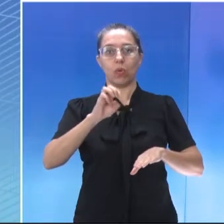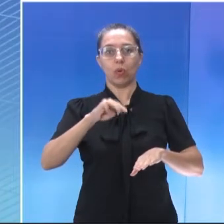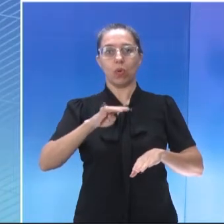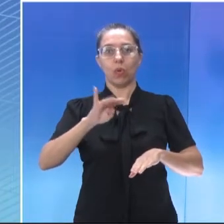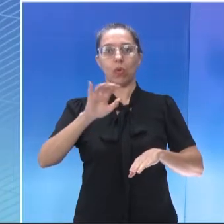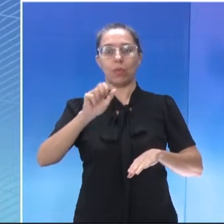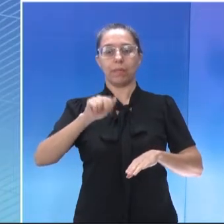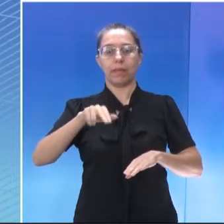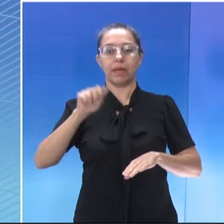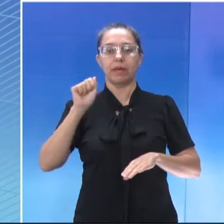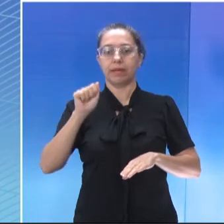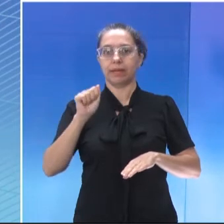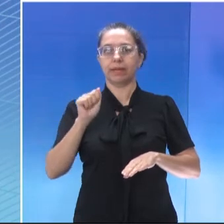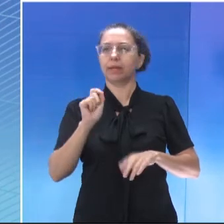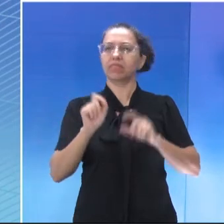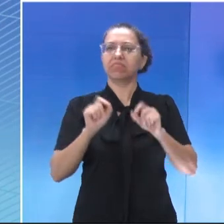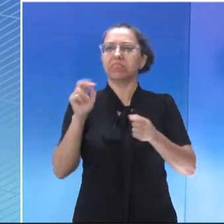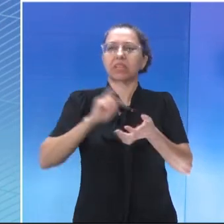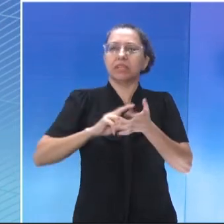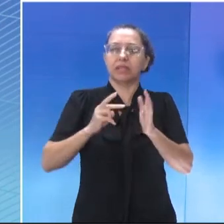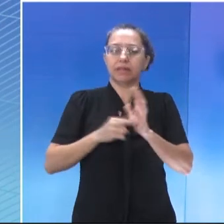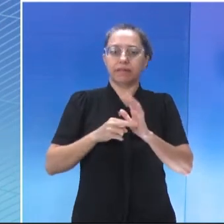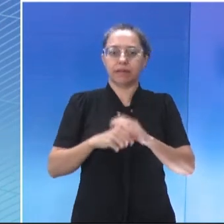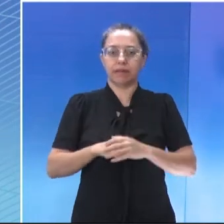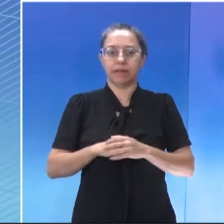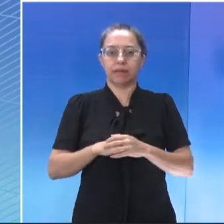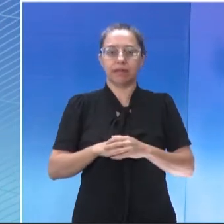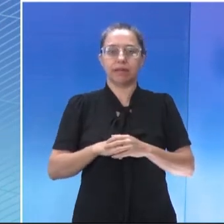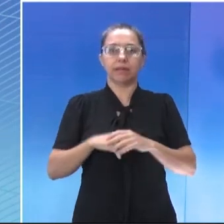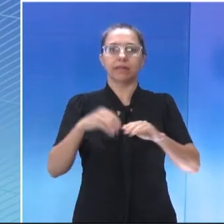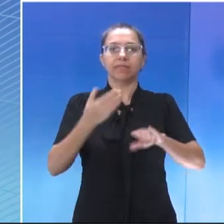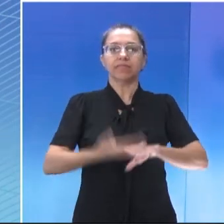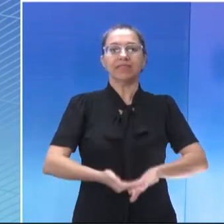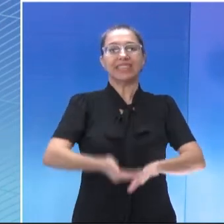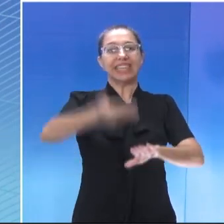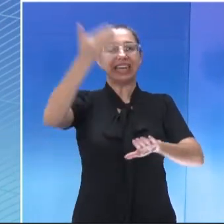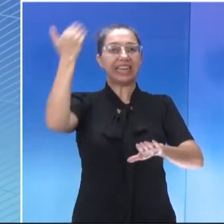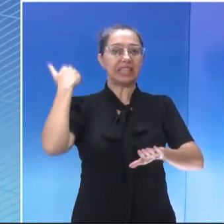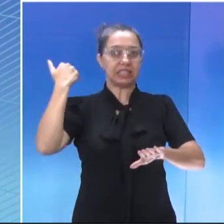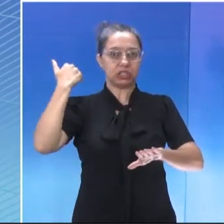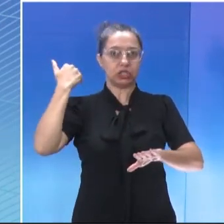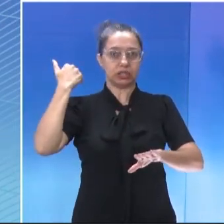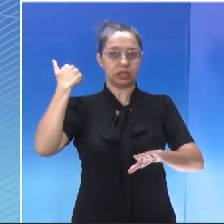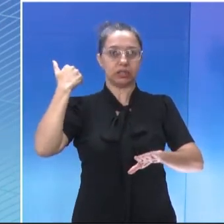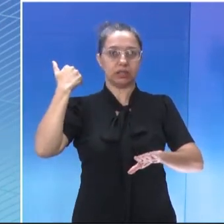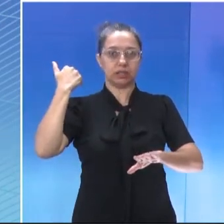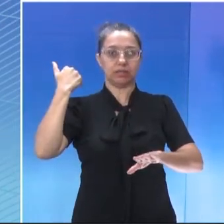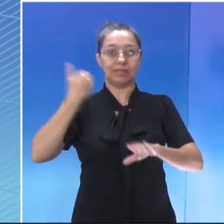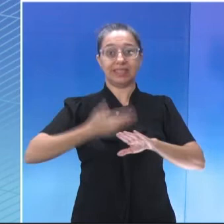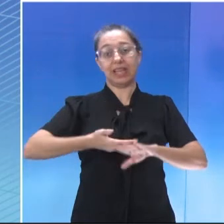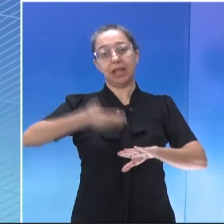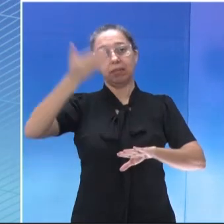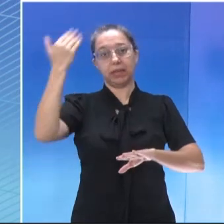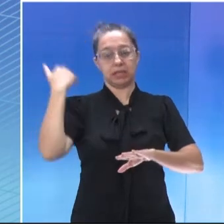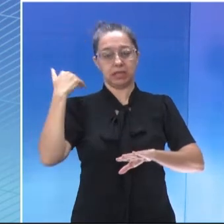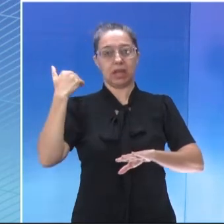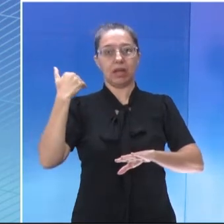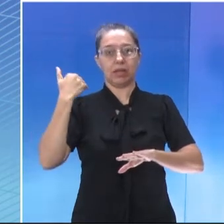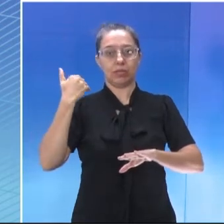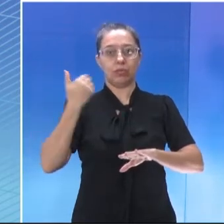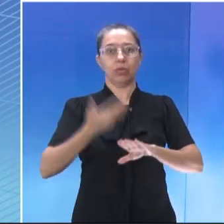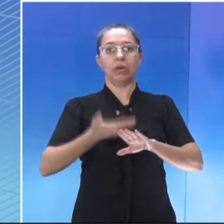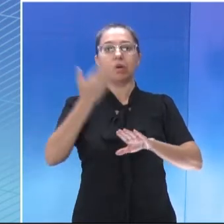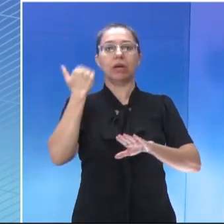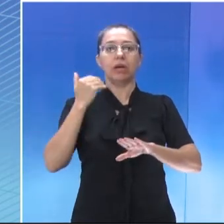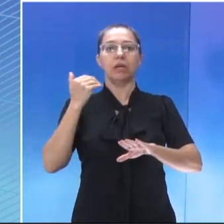Colonização, civilização pré-colombiana, antes de Colombo. Não está falando da Colômbia, não. Civilização antes